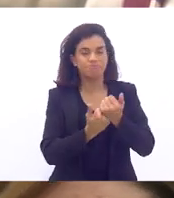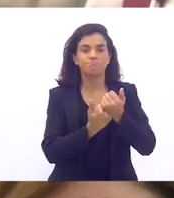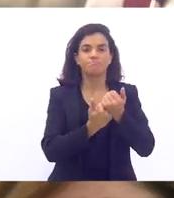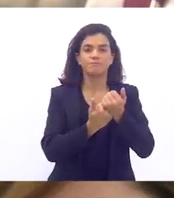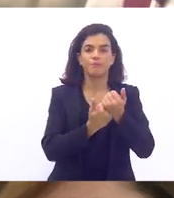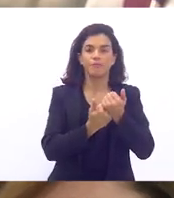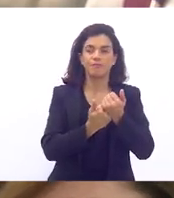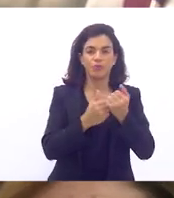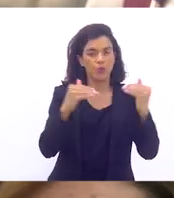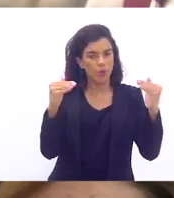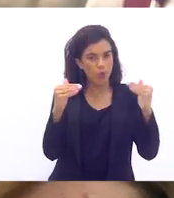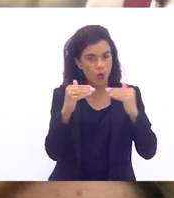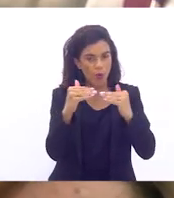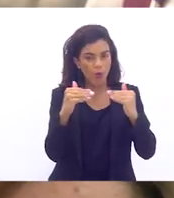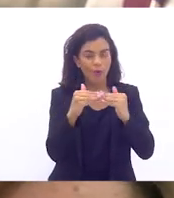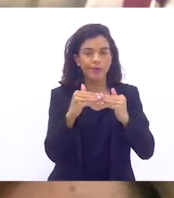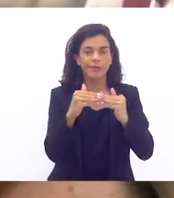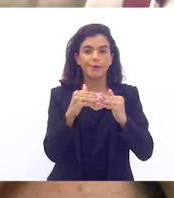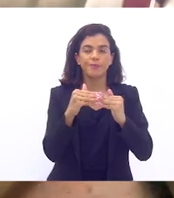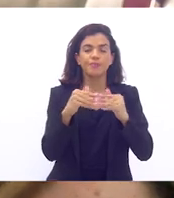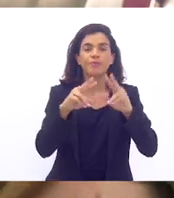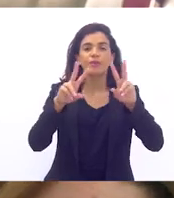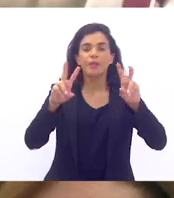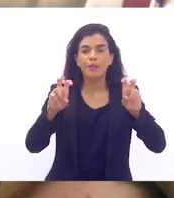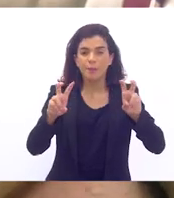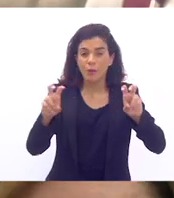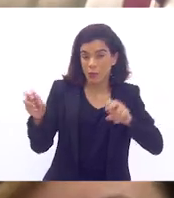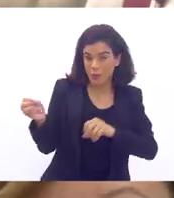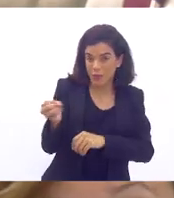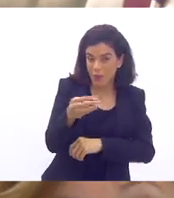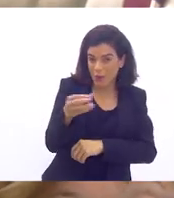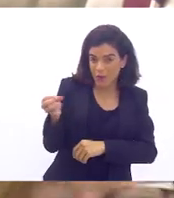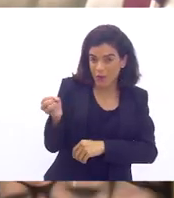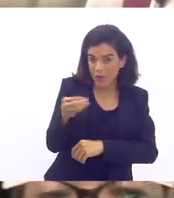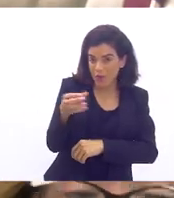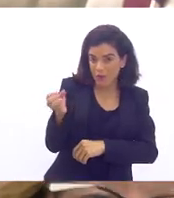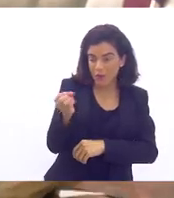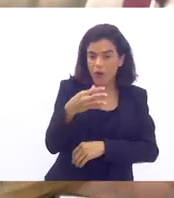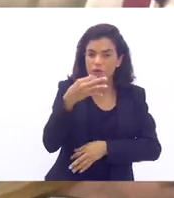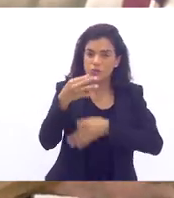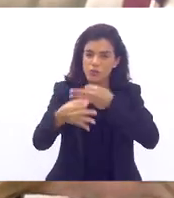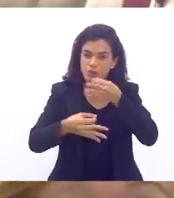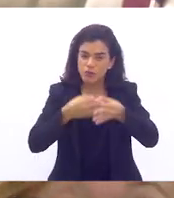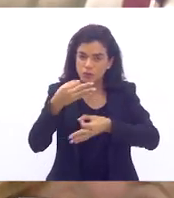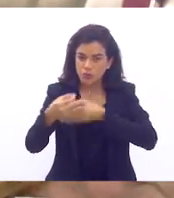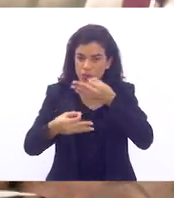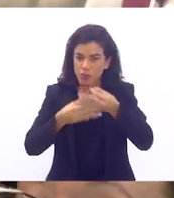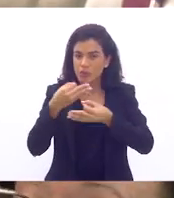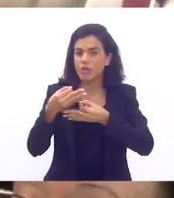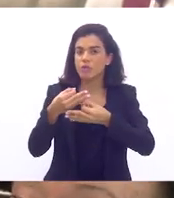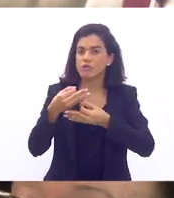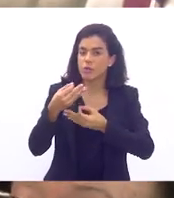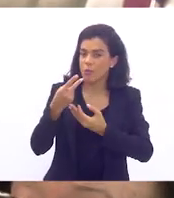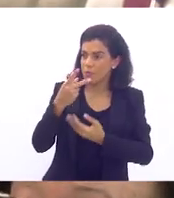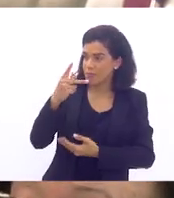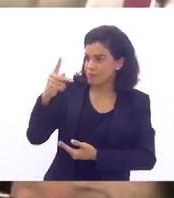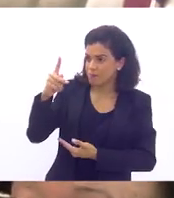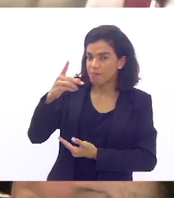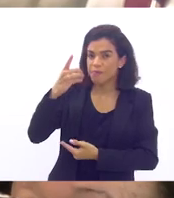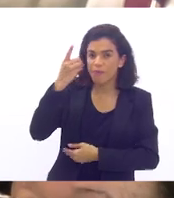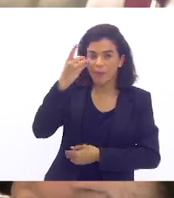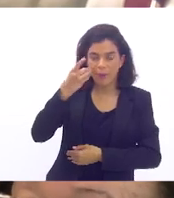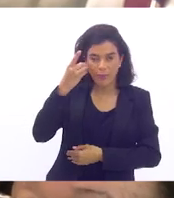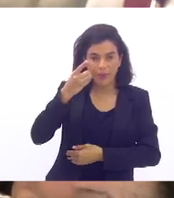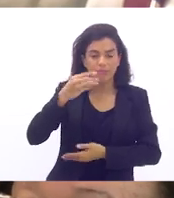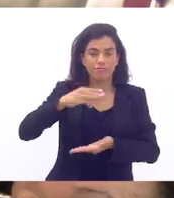e agora com essas novas é sugestões dadas pelo pelo Instituto